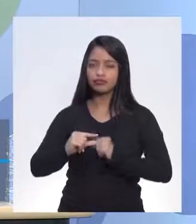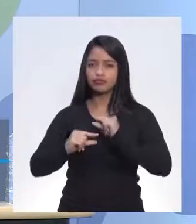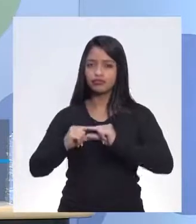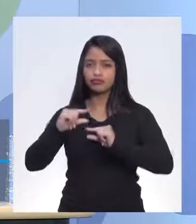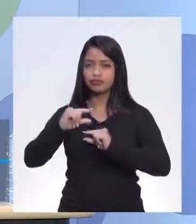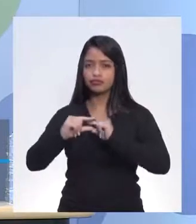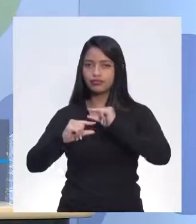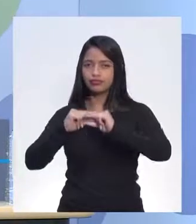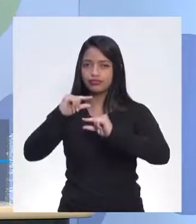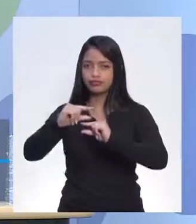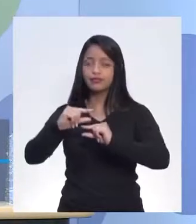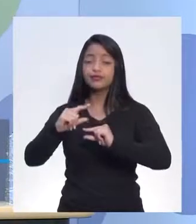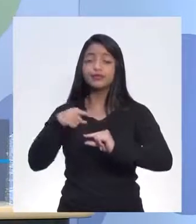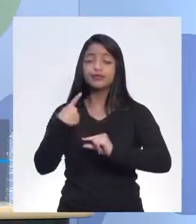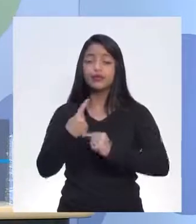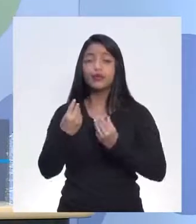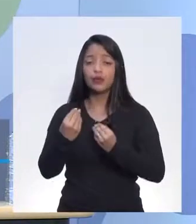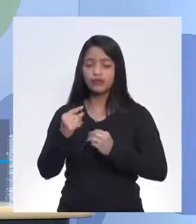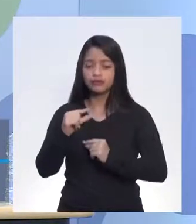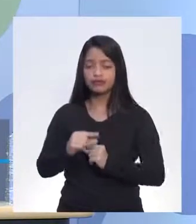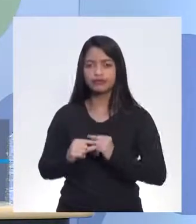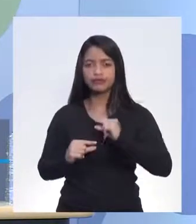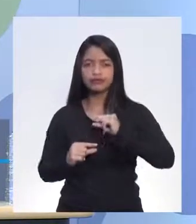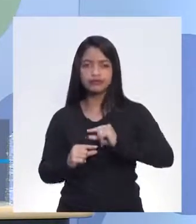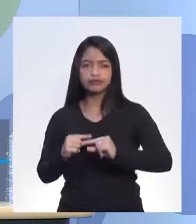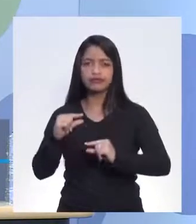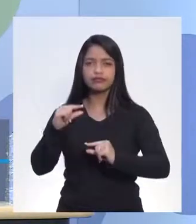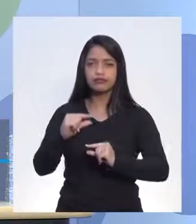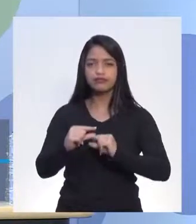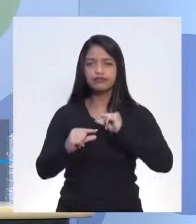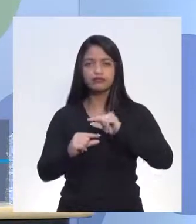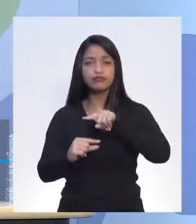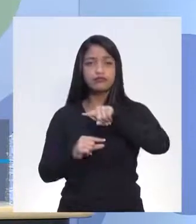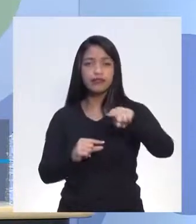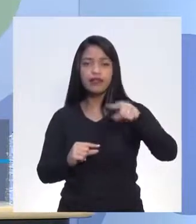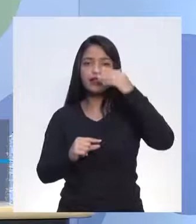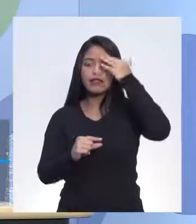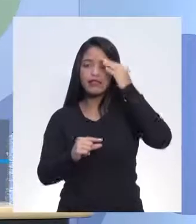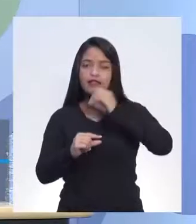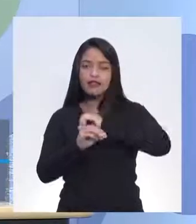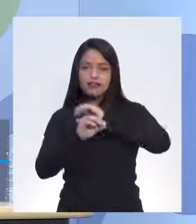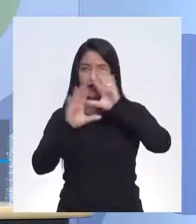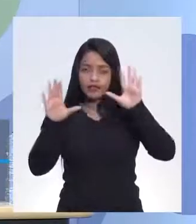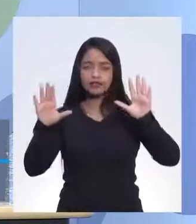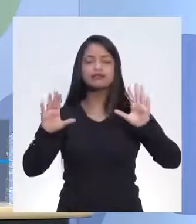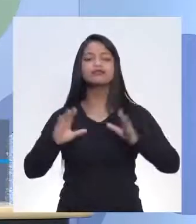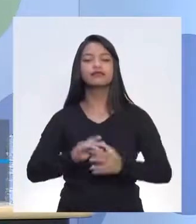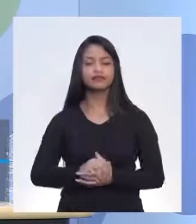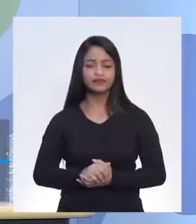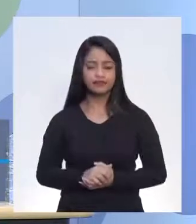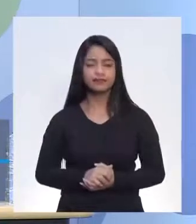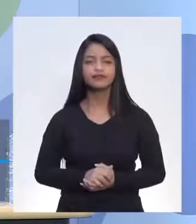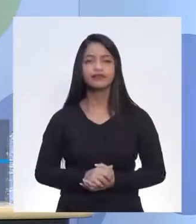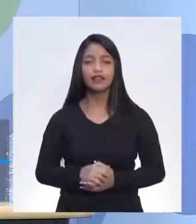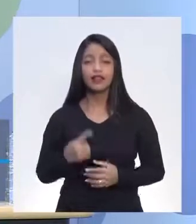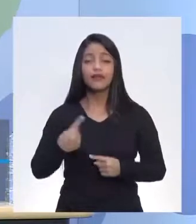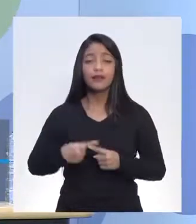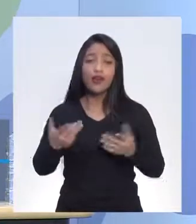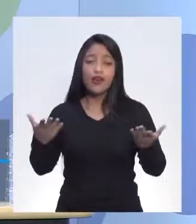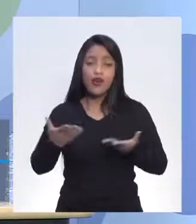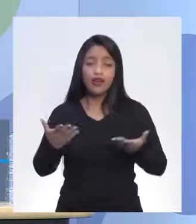estamos fazendo passo a passo aí para vocês conseguirem entender, né? Principalmente, nós não